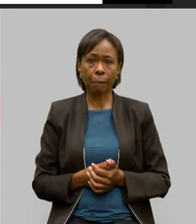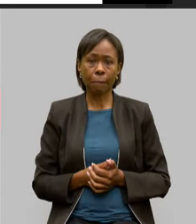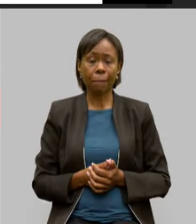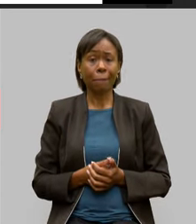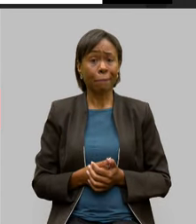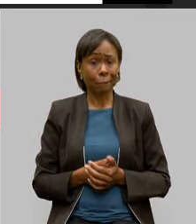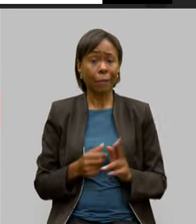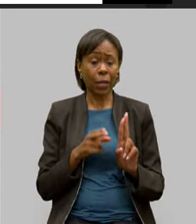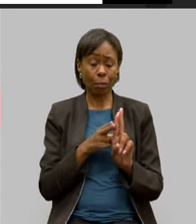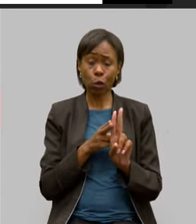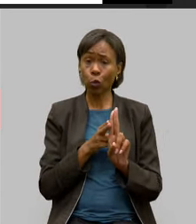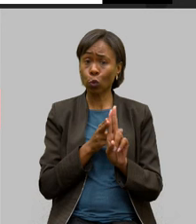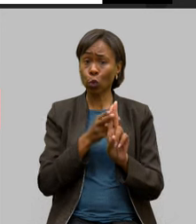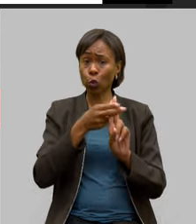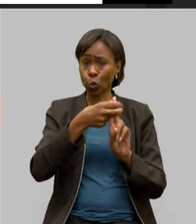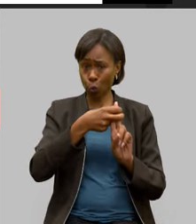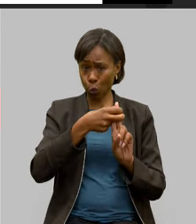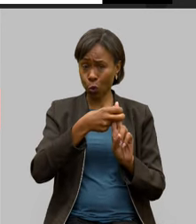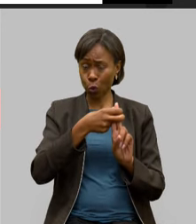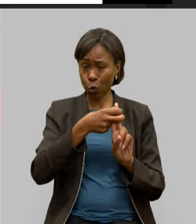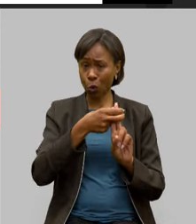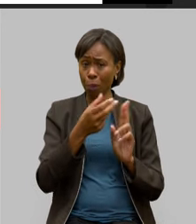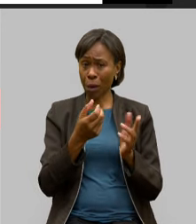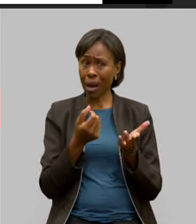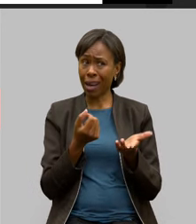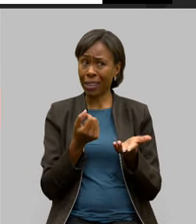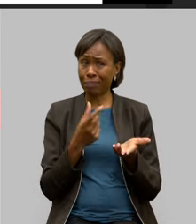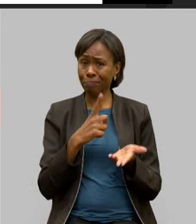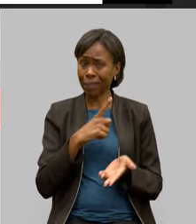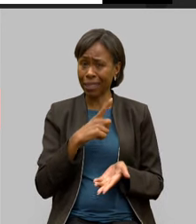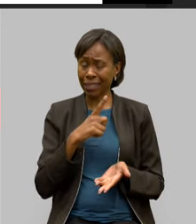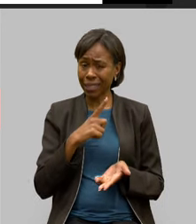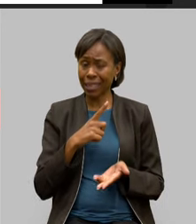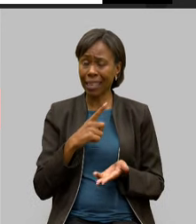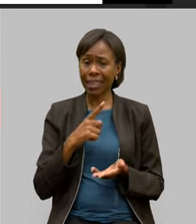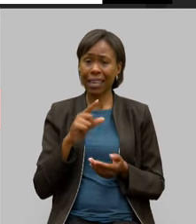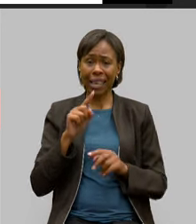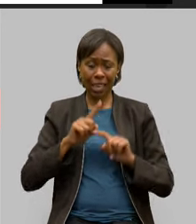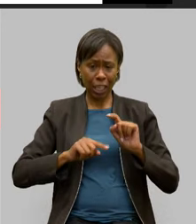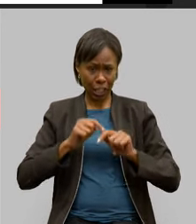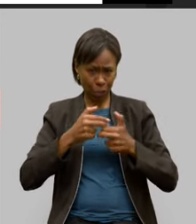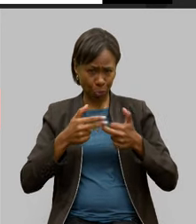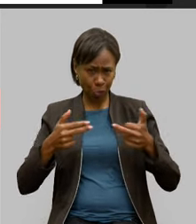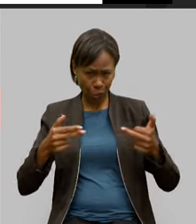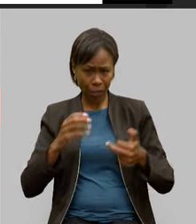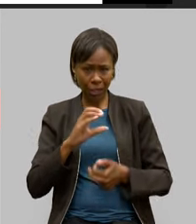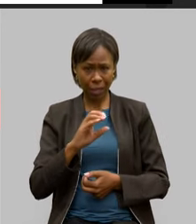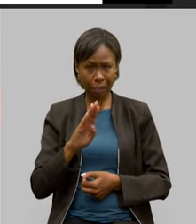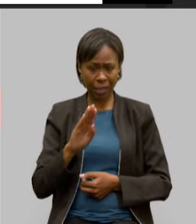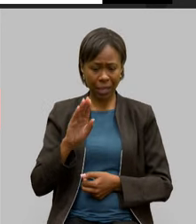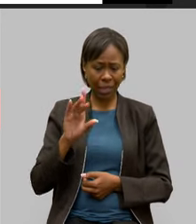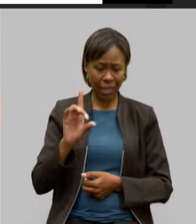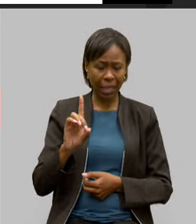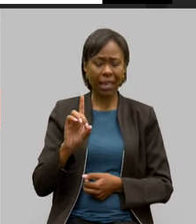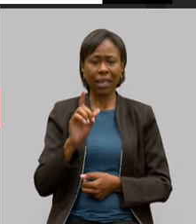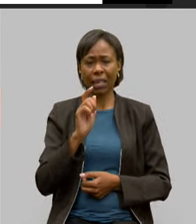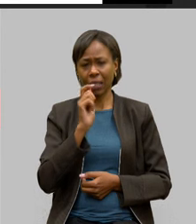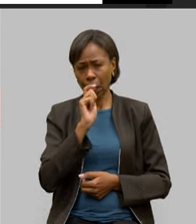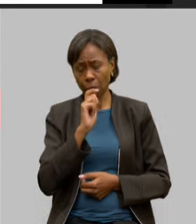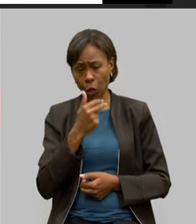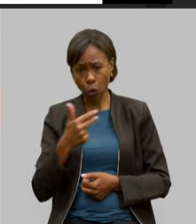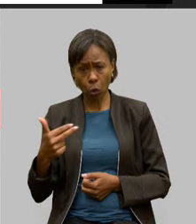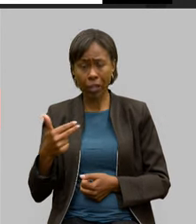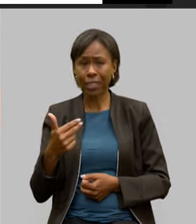SUS aos produtos produtos derivados da maconha ele ainda é limitado devido aí aos altos custos do produto